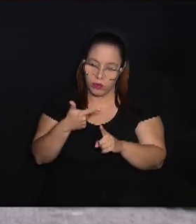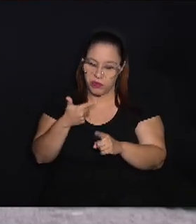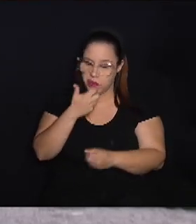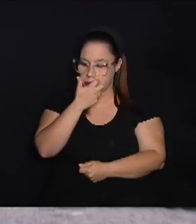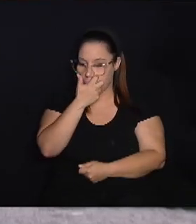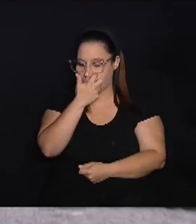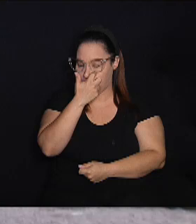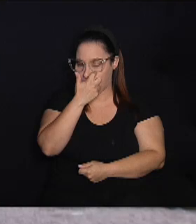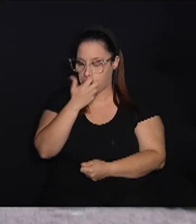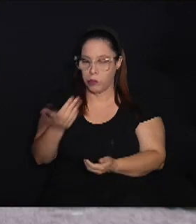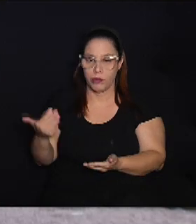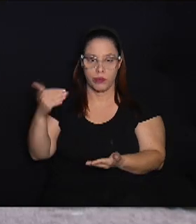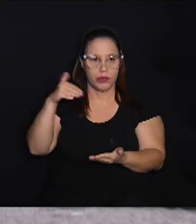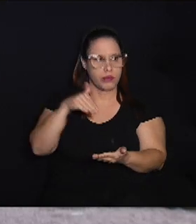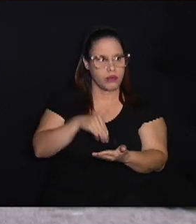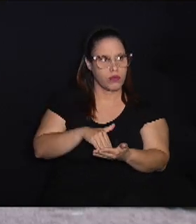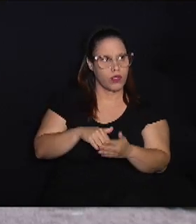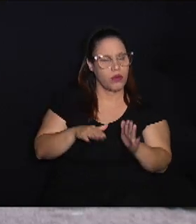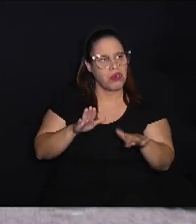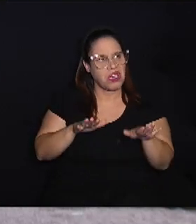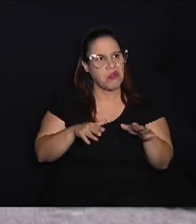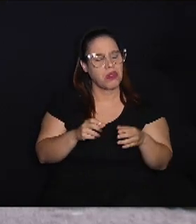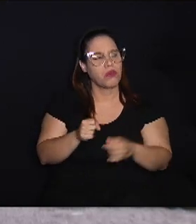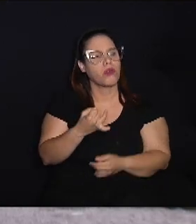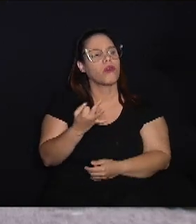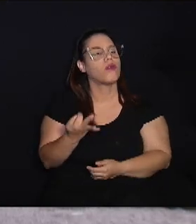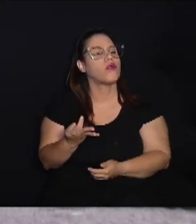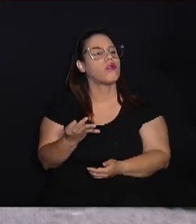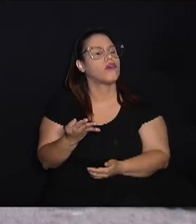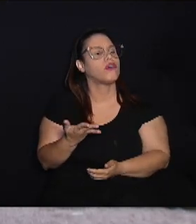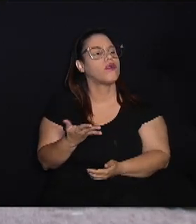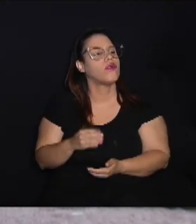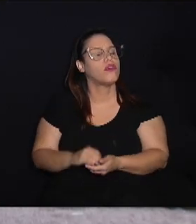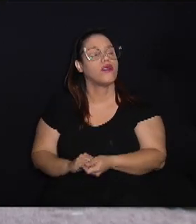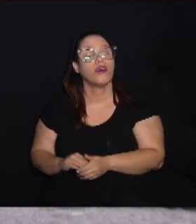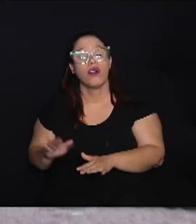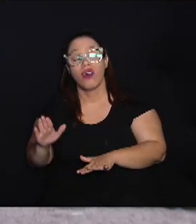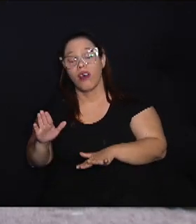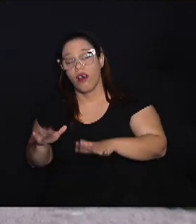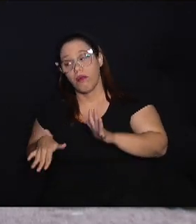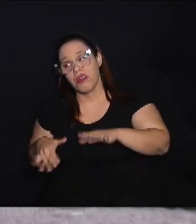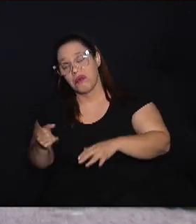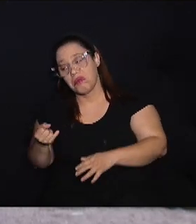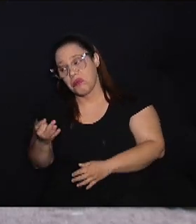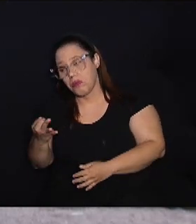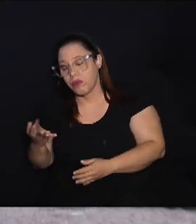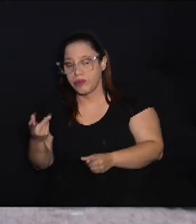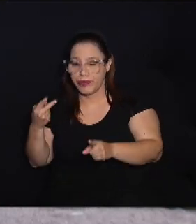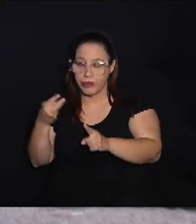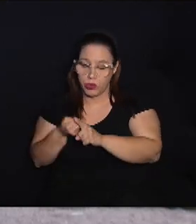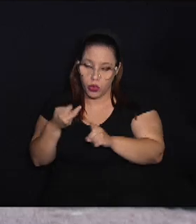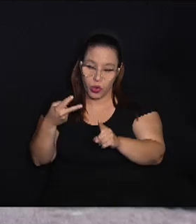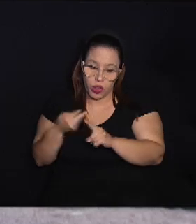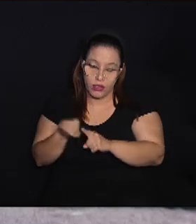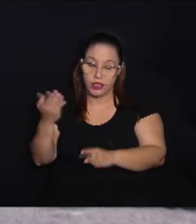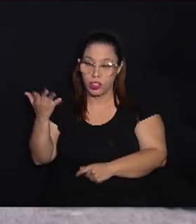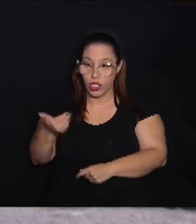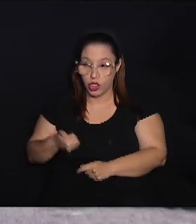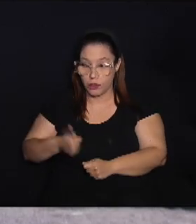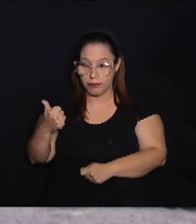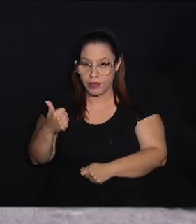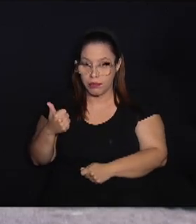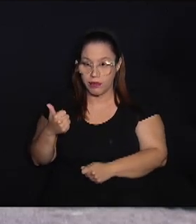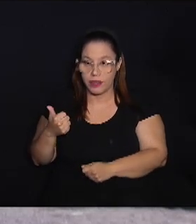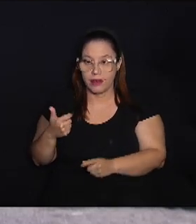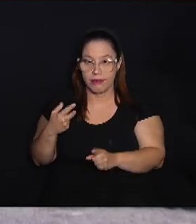vir, então, vai ser de quantos imunizantes? Isso tudo vai depender do quantitativo já de doses aplicadas, né, de primeira dose. Então, neste